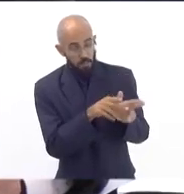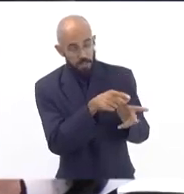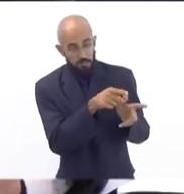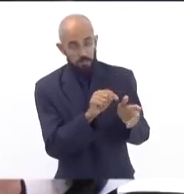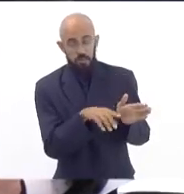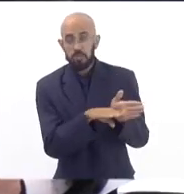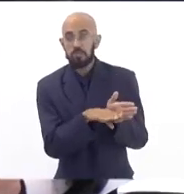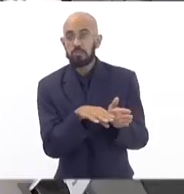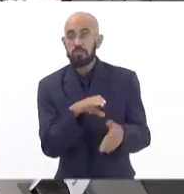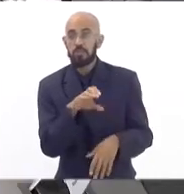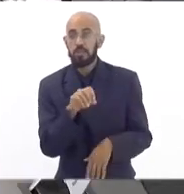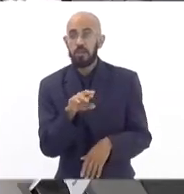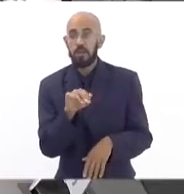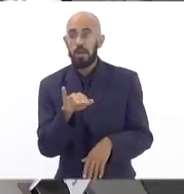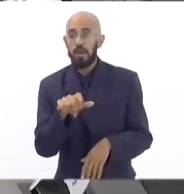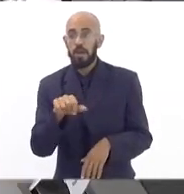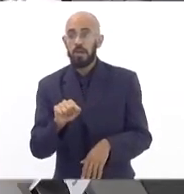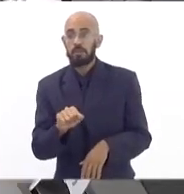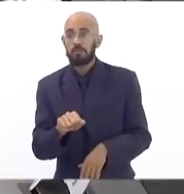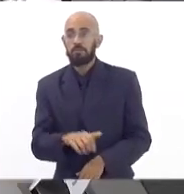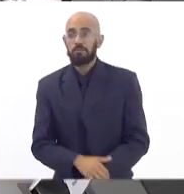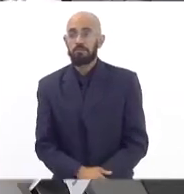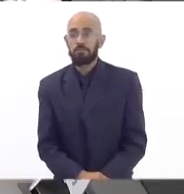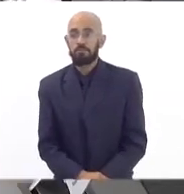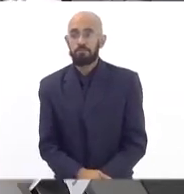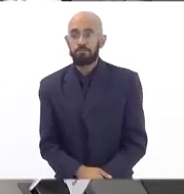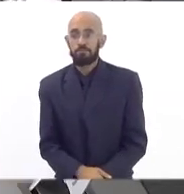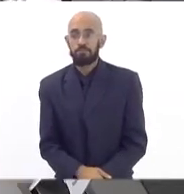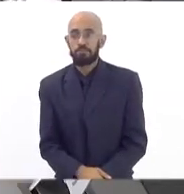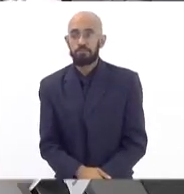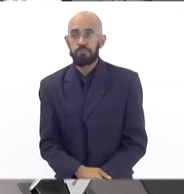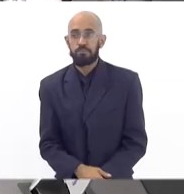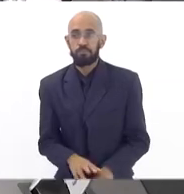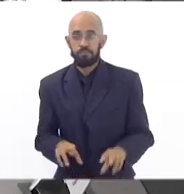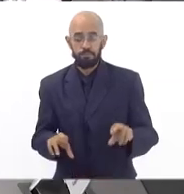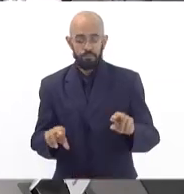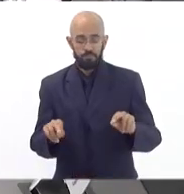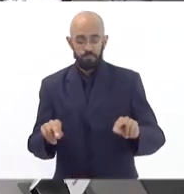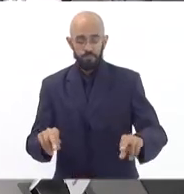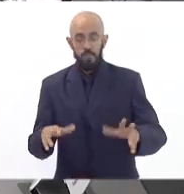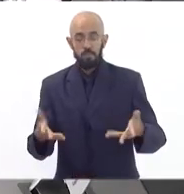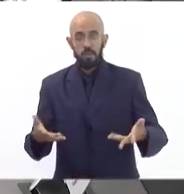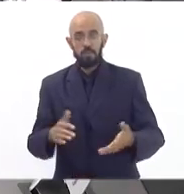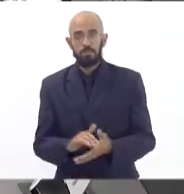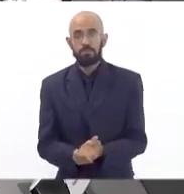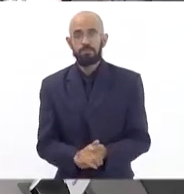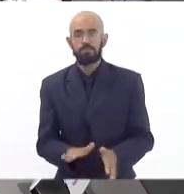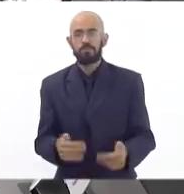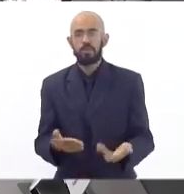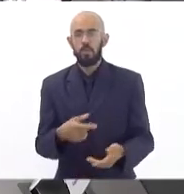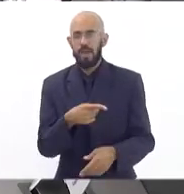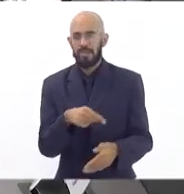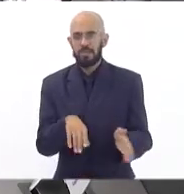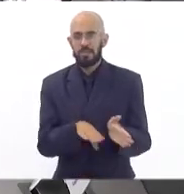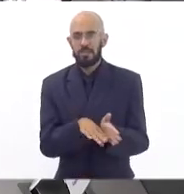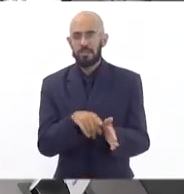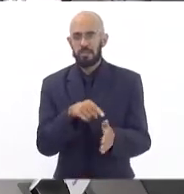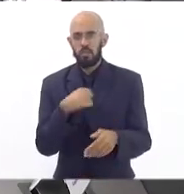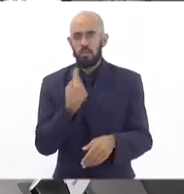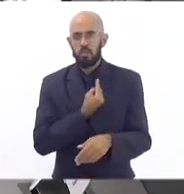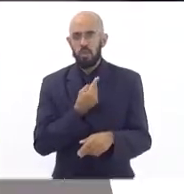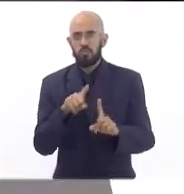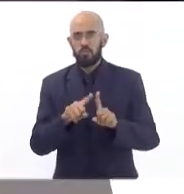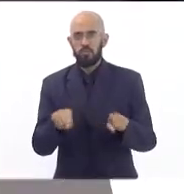essas duas estações são pontos de investigação nessa nessa Estação por exemplo o nosso funcionário